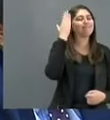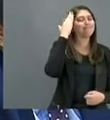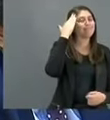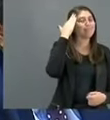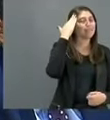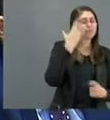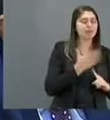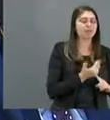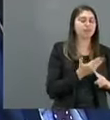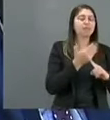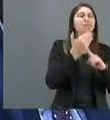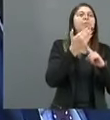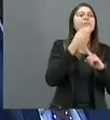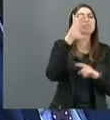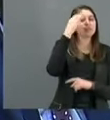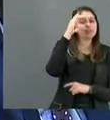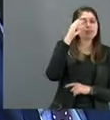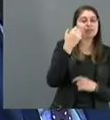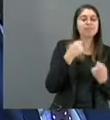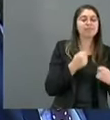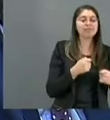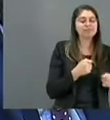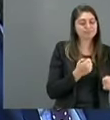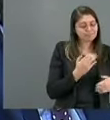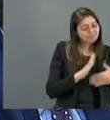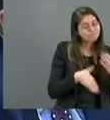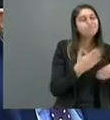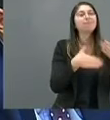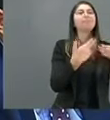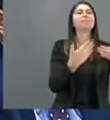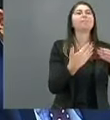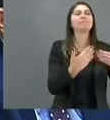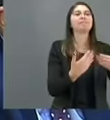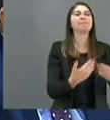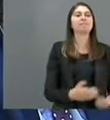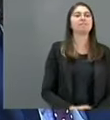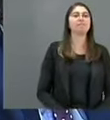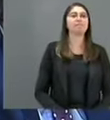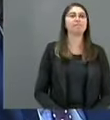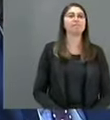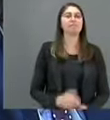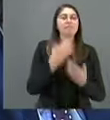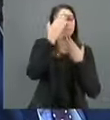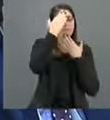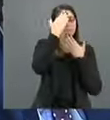tecnologia continuará sendo subjugado. Essa é a minha palavra. Obrigada.